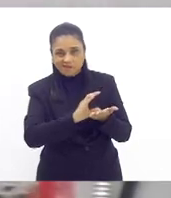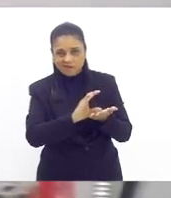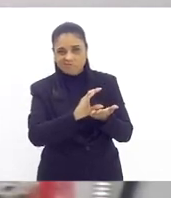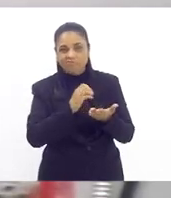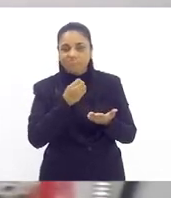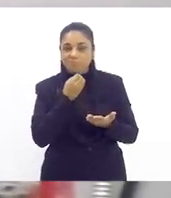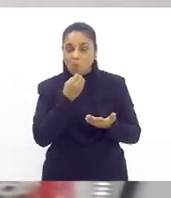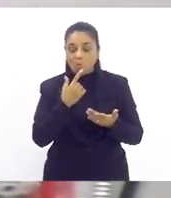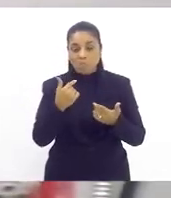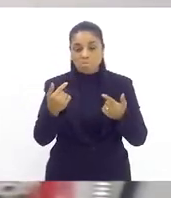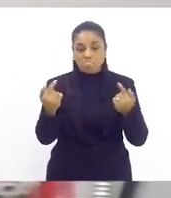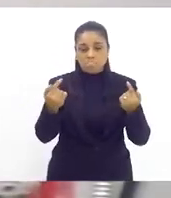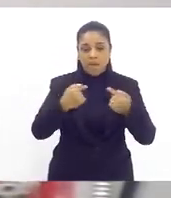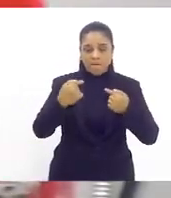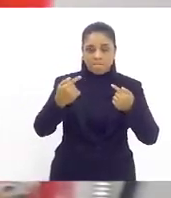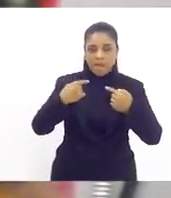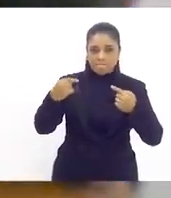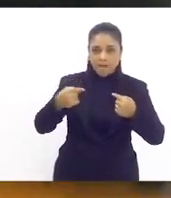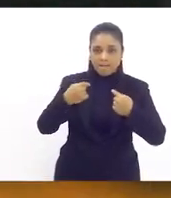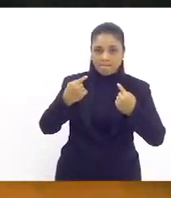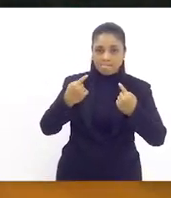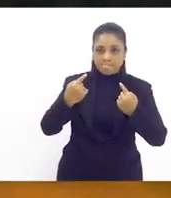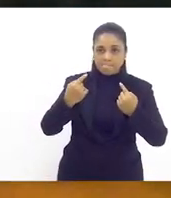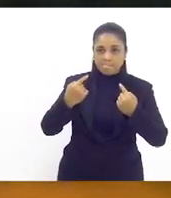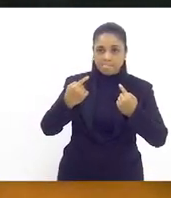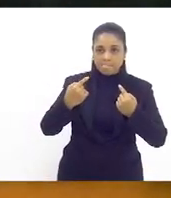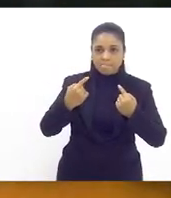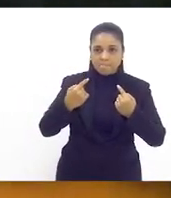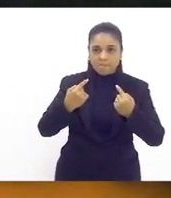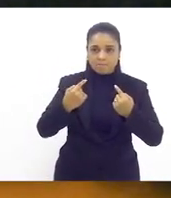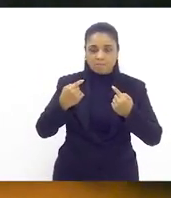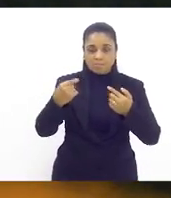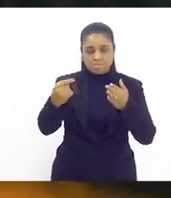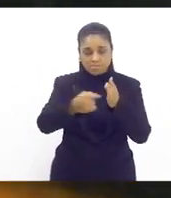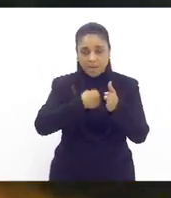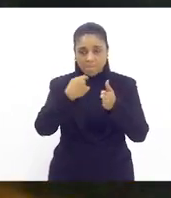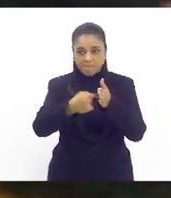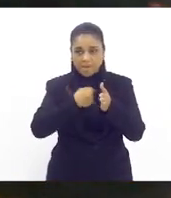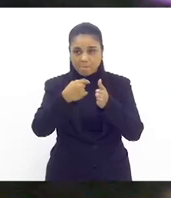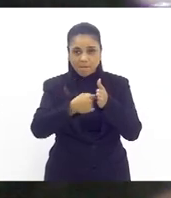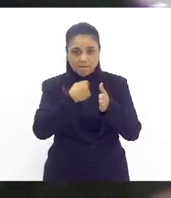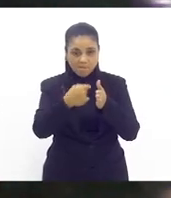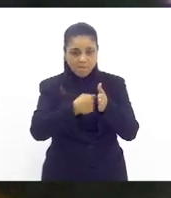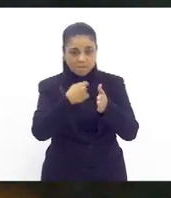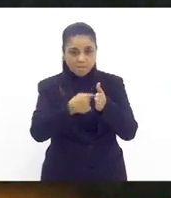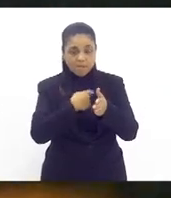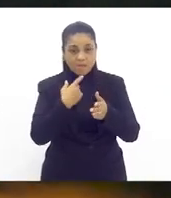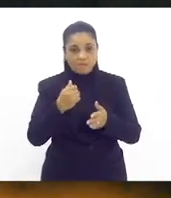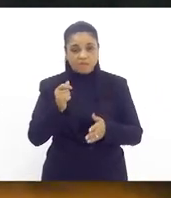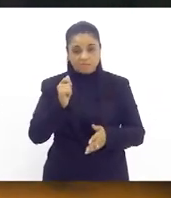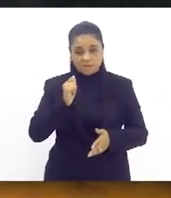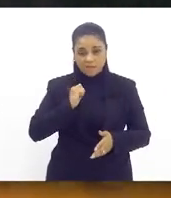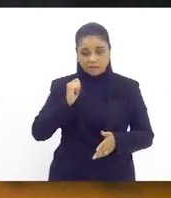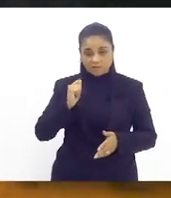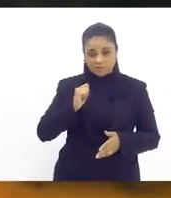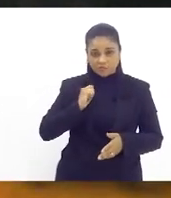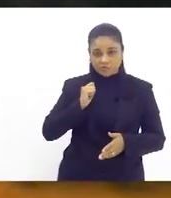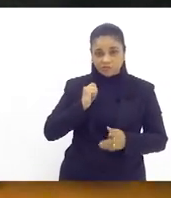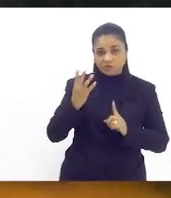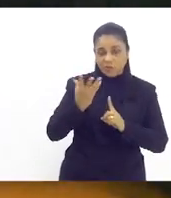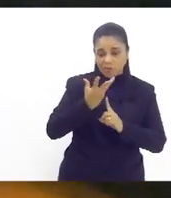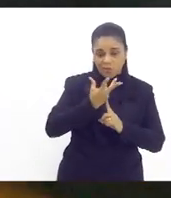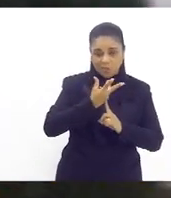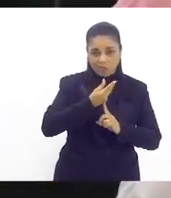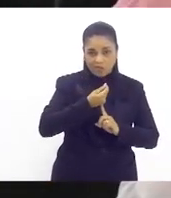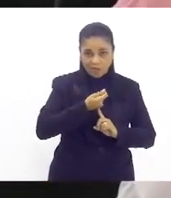somos bombardeados assim entre aspas com os artistas com os fazedores de